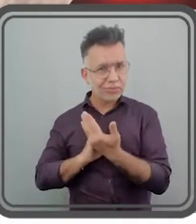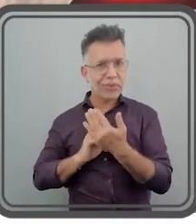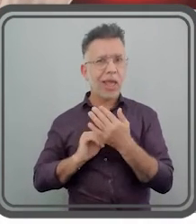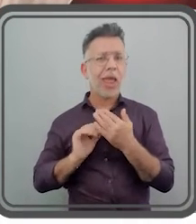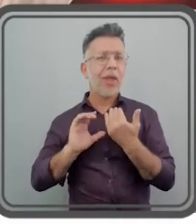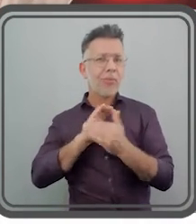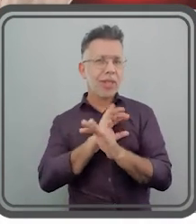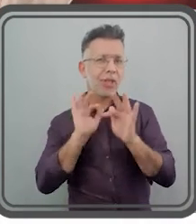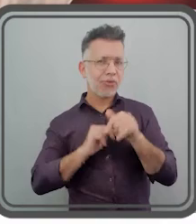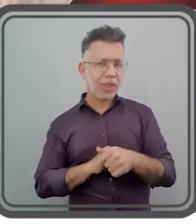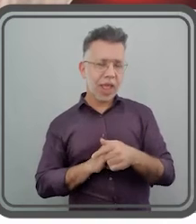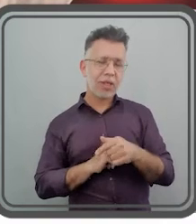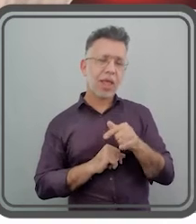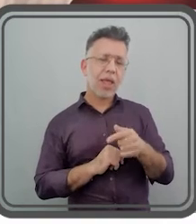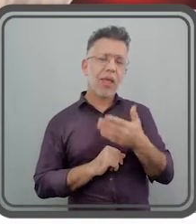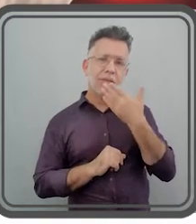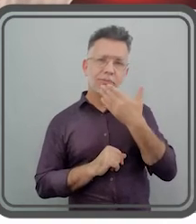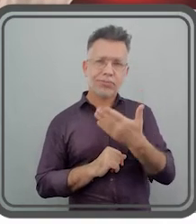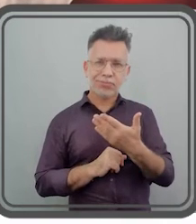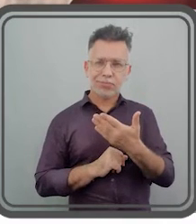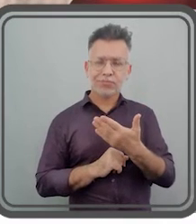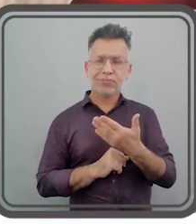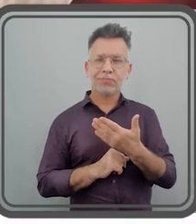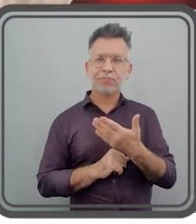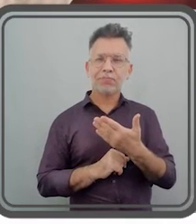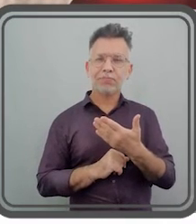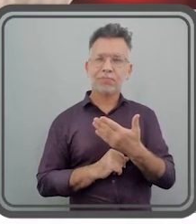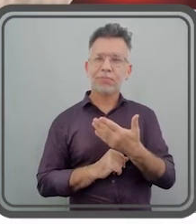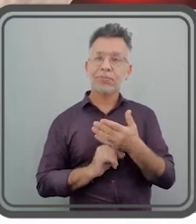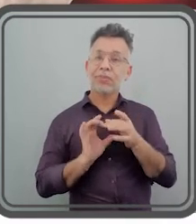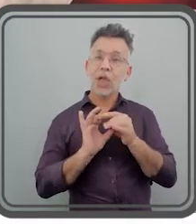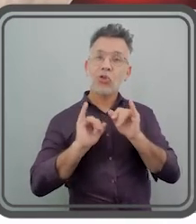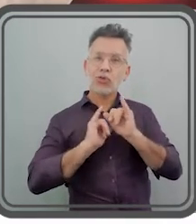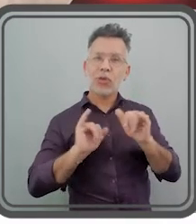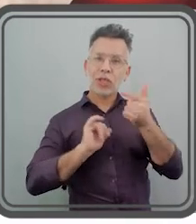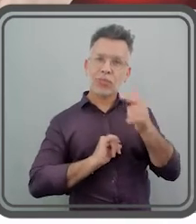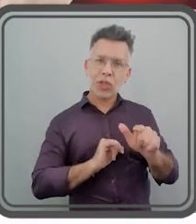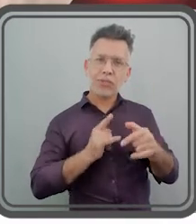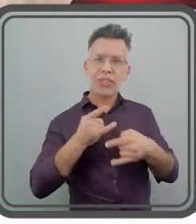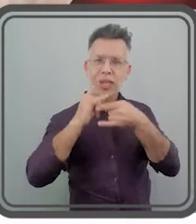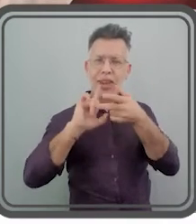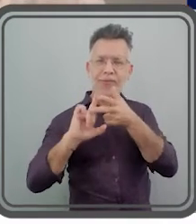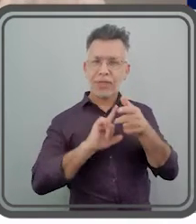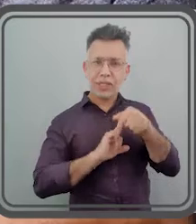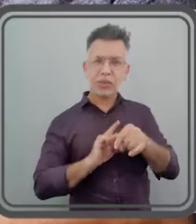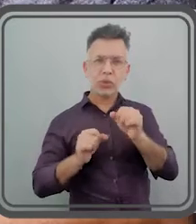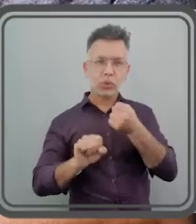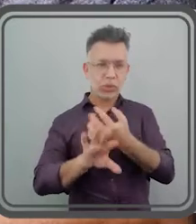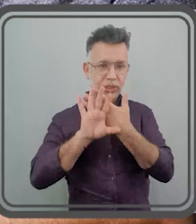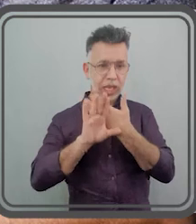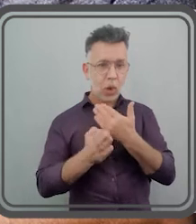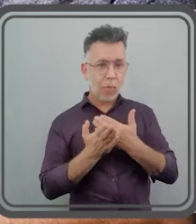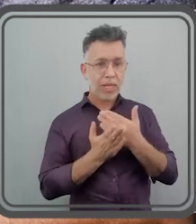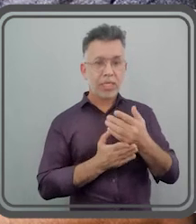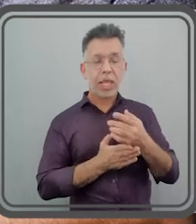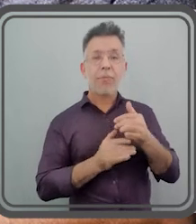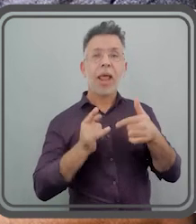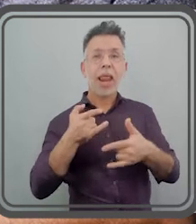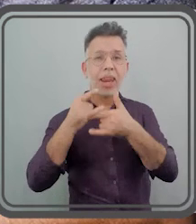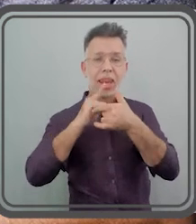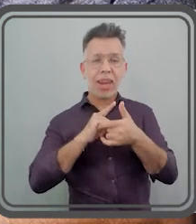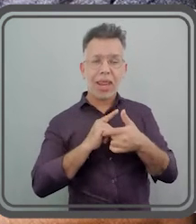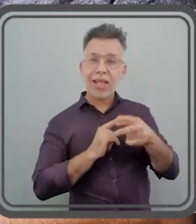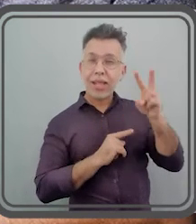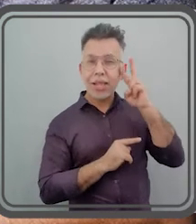dar considerações finais para o salário para nossa audiência deixa eu divulgar as próximas lives aqui do intoxi começando pela Live